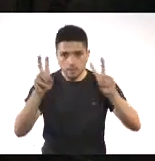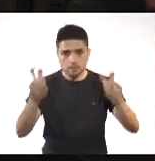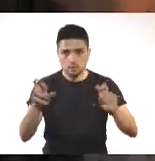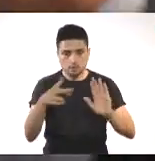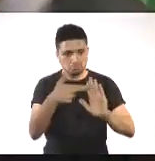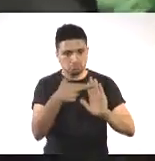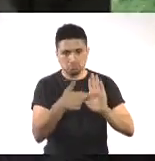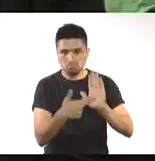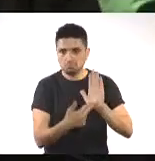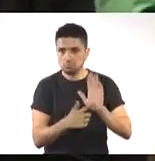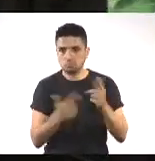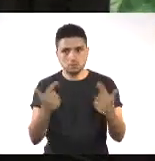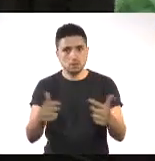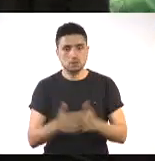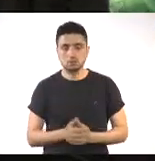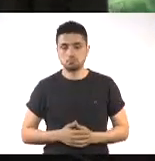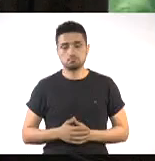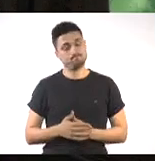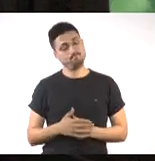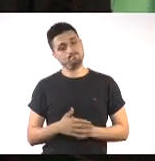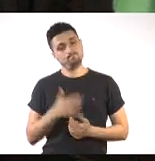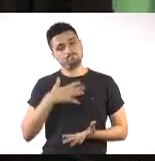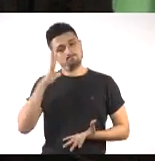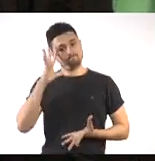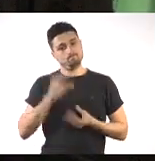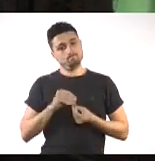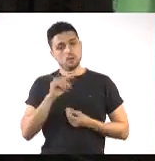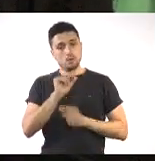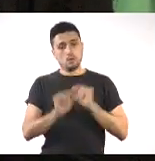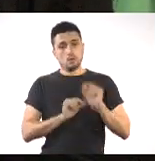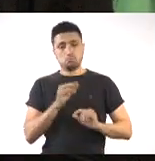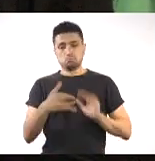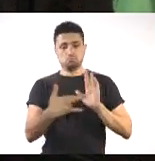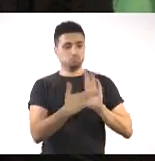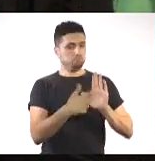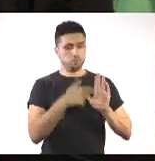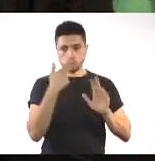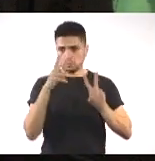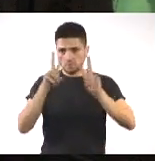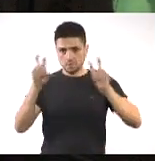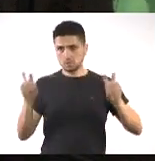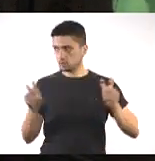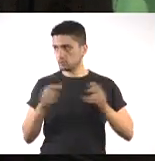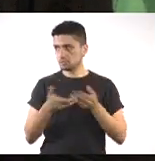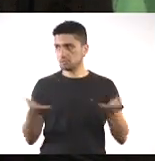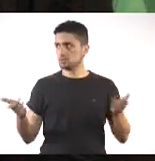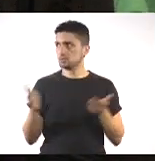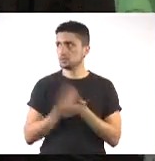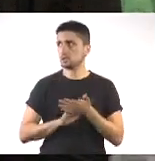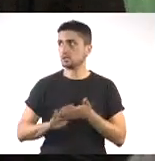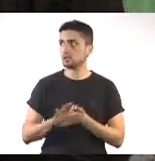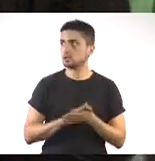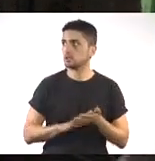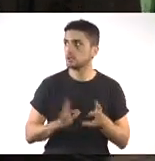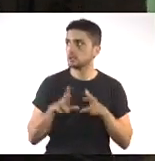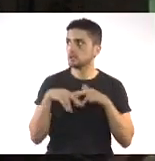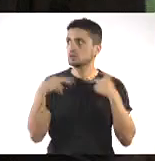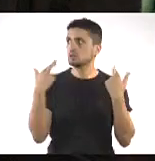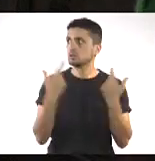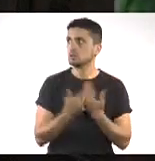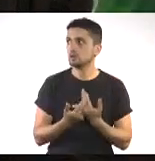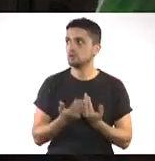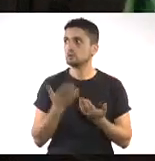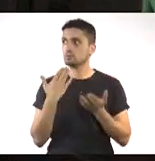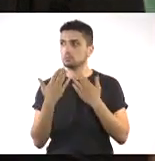minha interpretação, uma vez que o regimento não fala nada sobre isso durante a reunião da comissão,